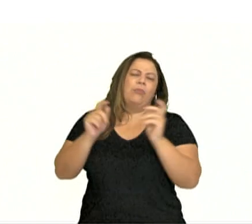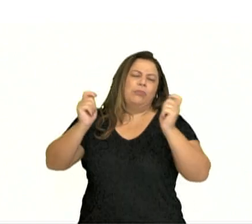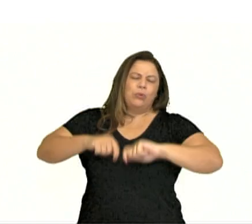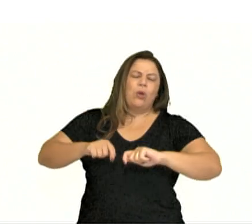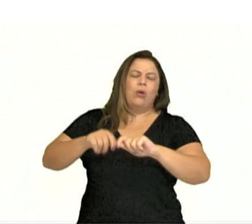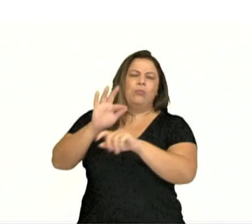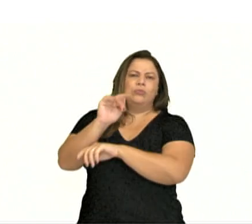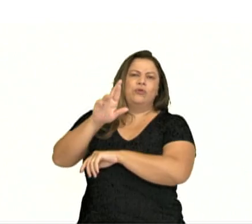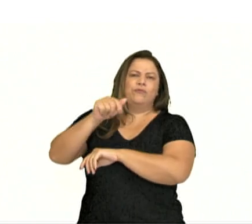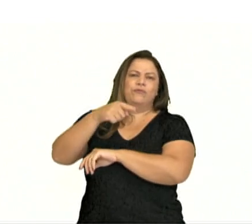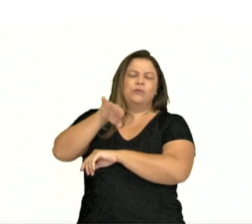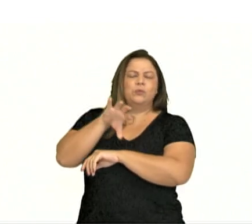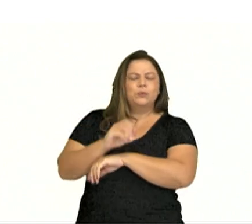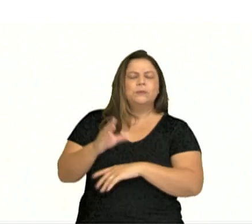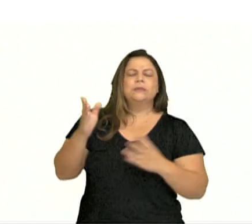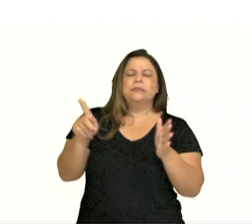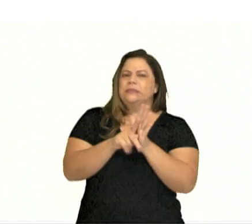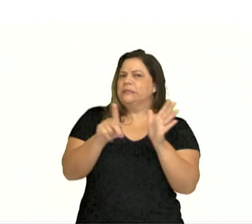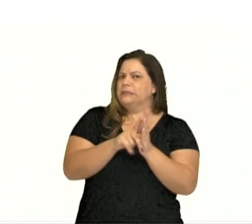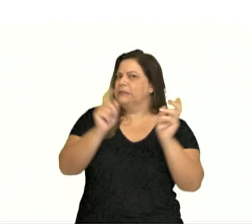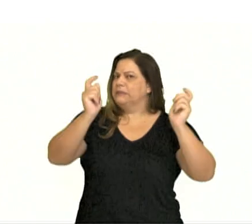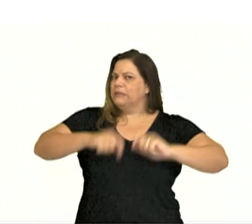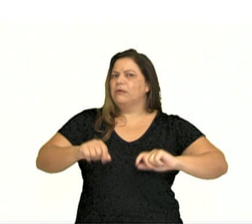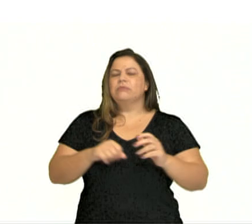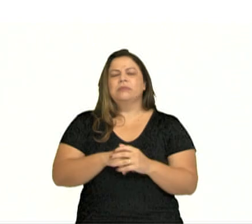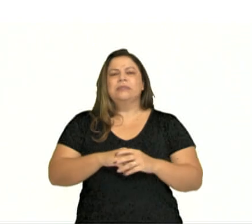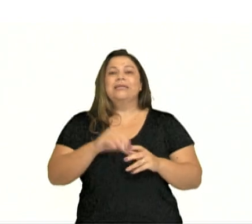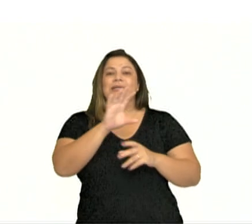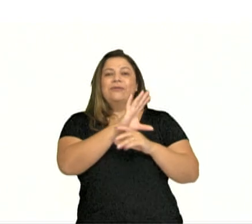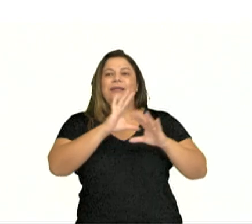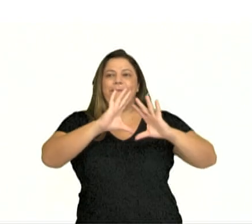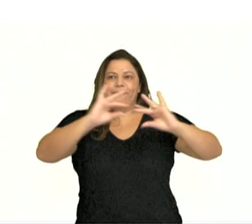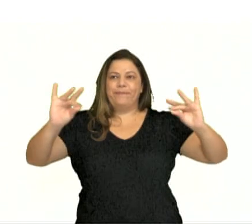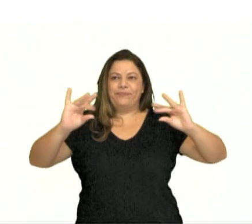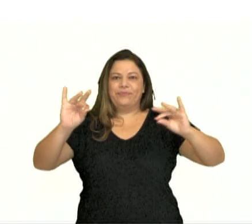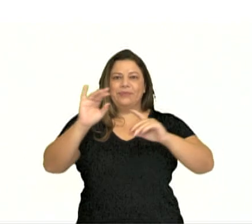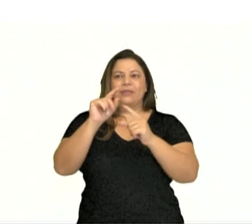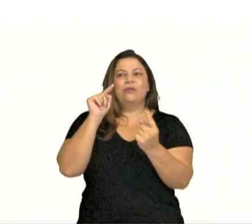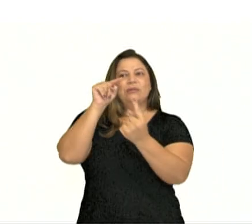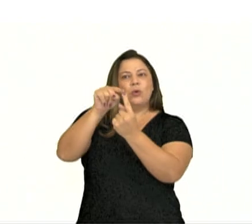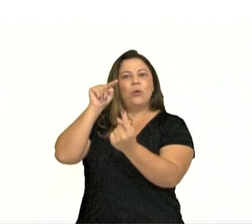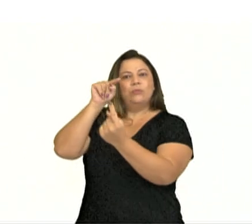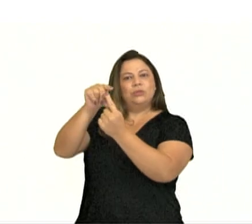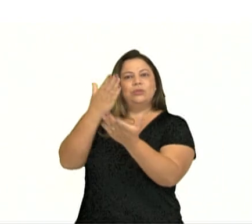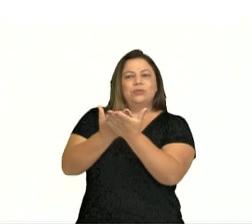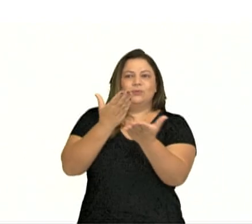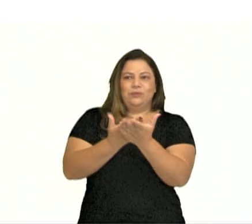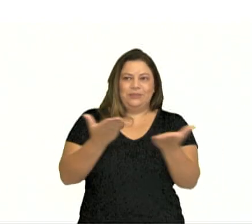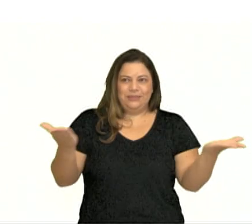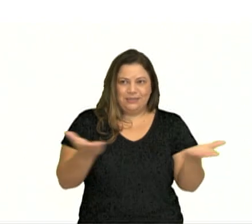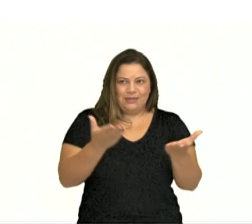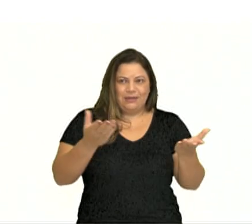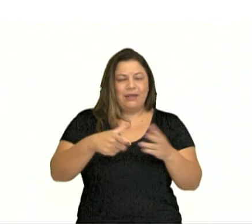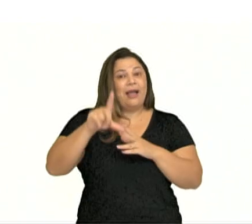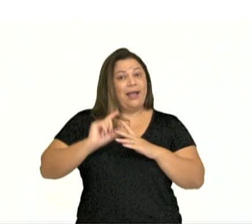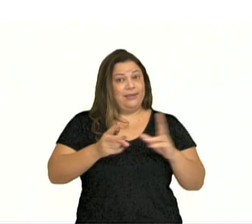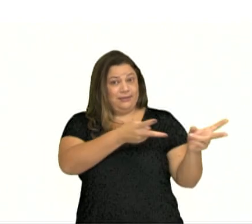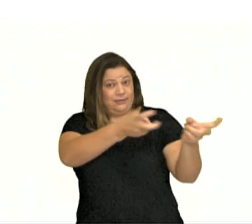um tecido, e é o objetivo dessa aula. Mas antes, vamos observar essa